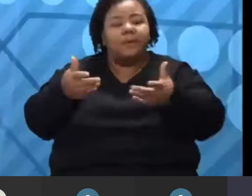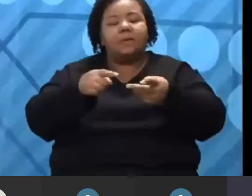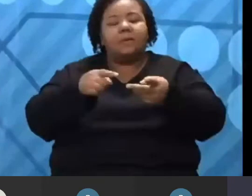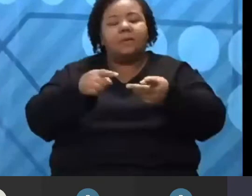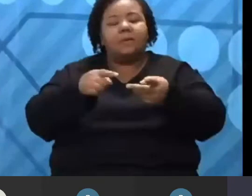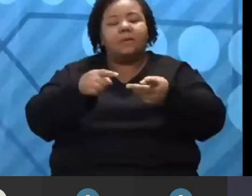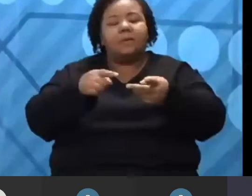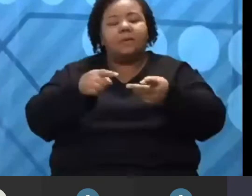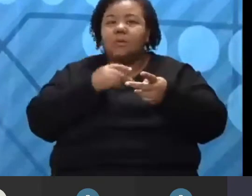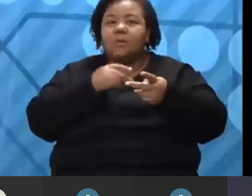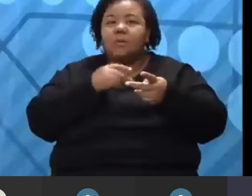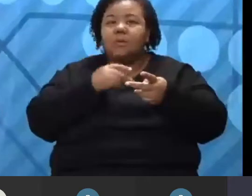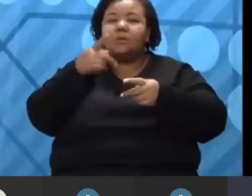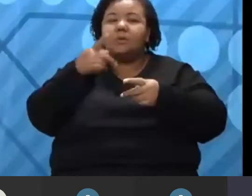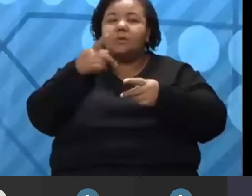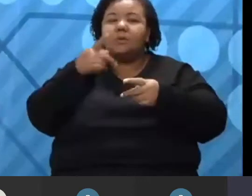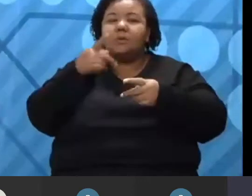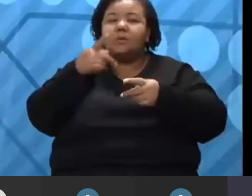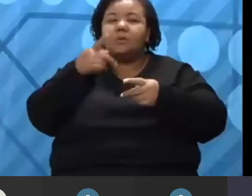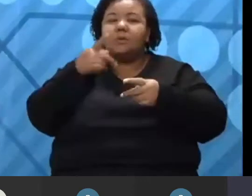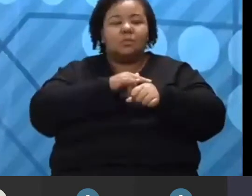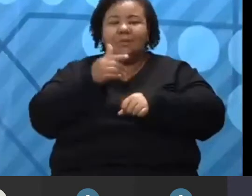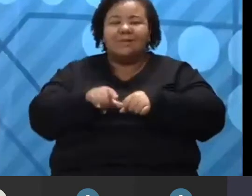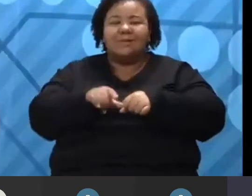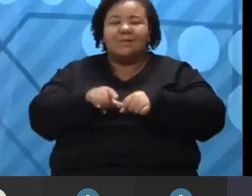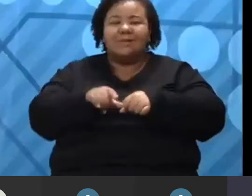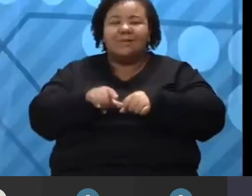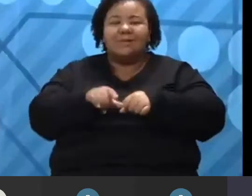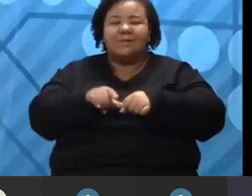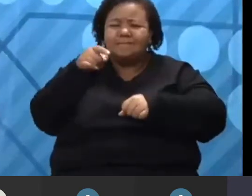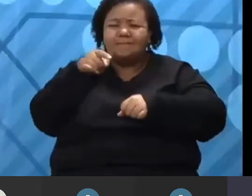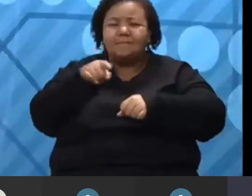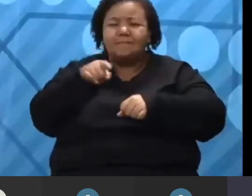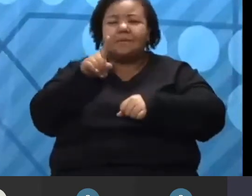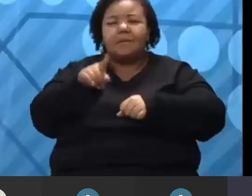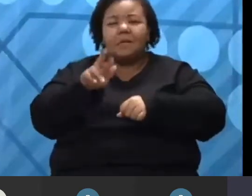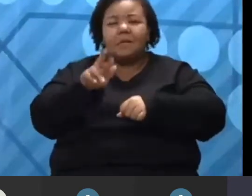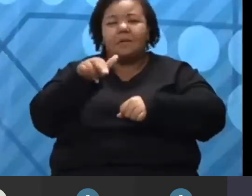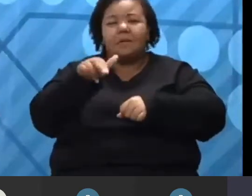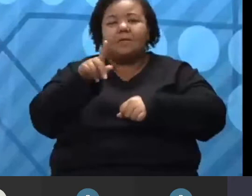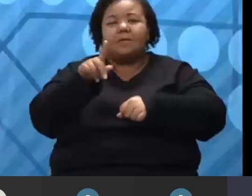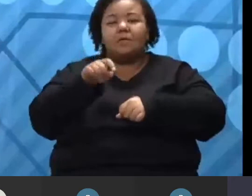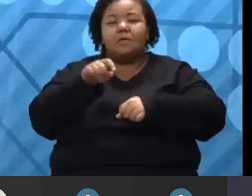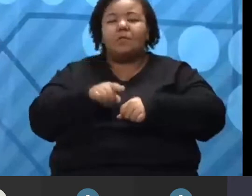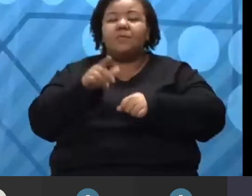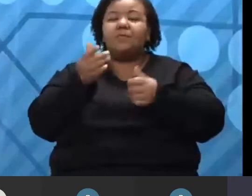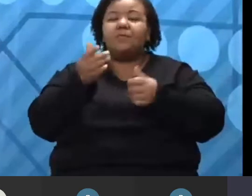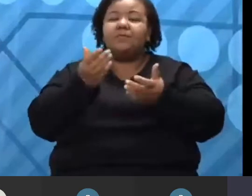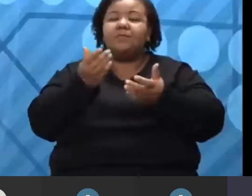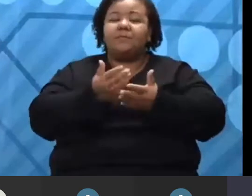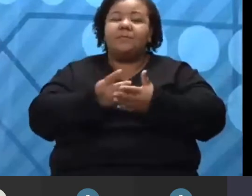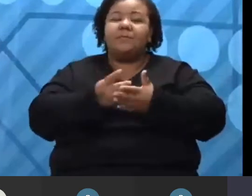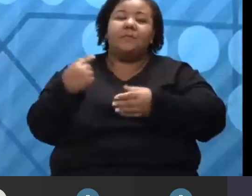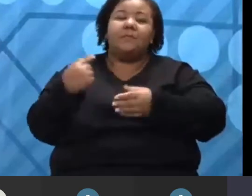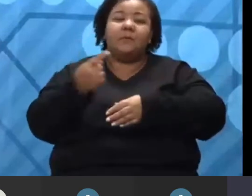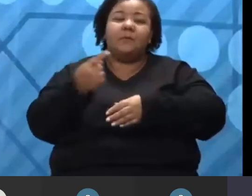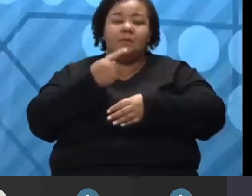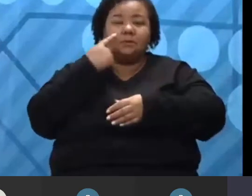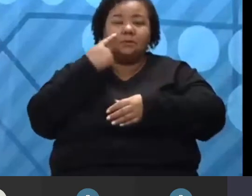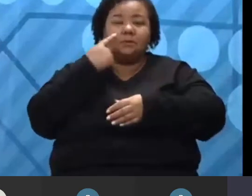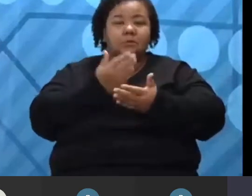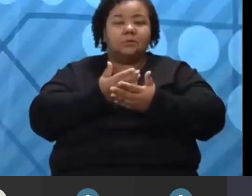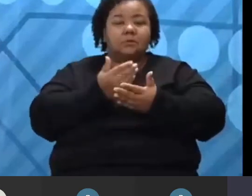no seu próprio banheiro, no rejunte, às vezes ficam umas marquinhas. Aquilo é o fungo filamentoso. Nessa aula prática, então, nós focamos o